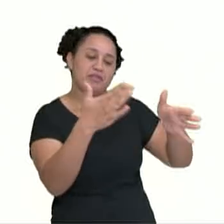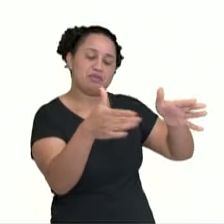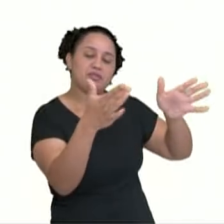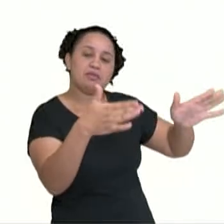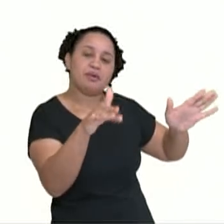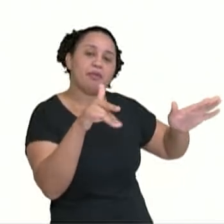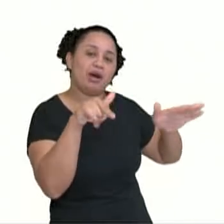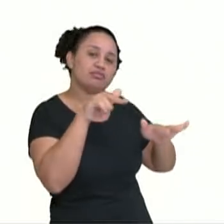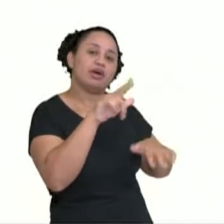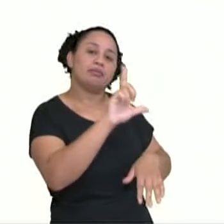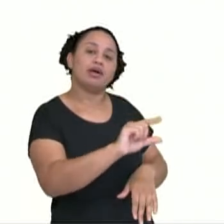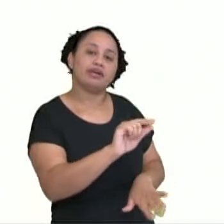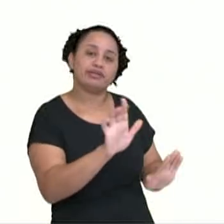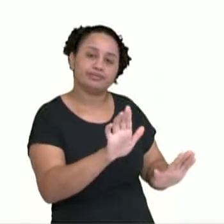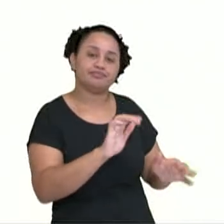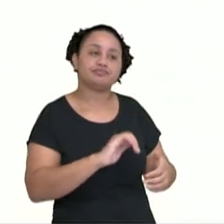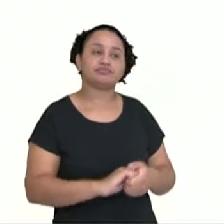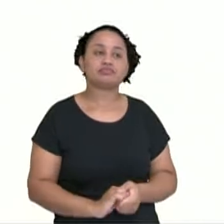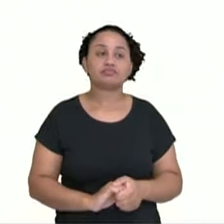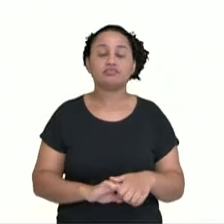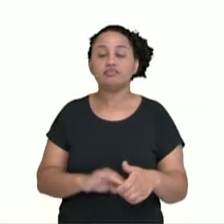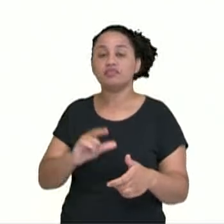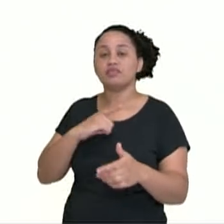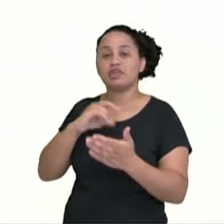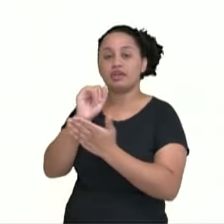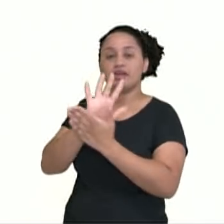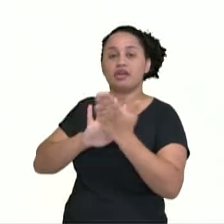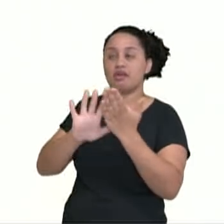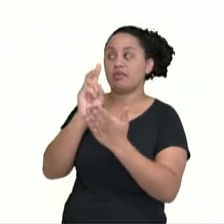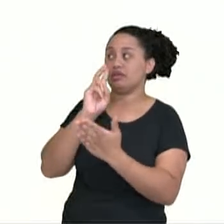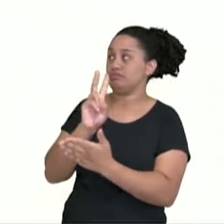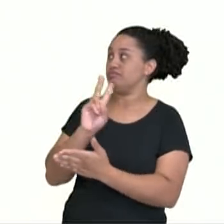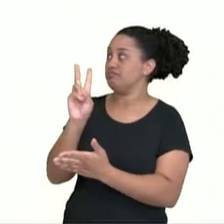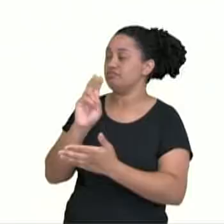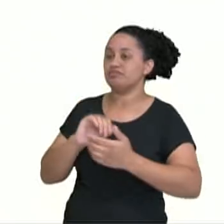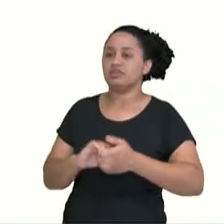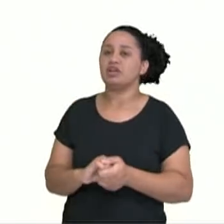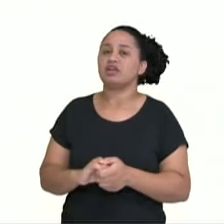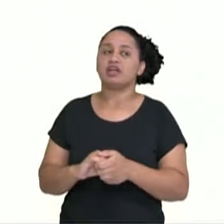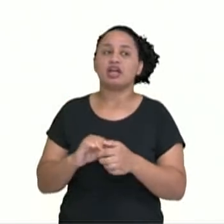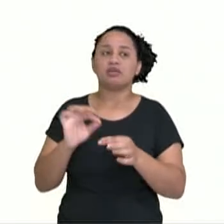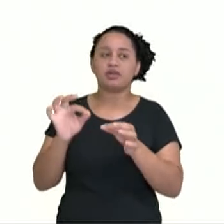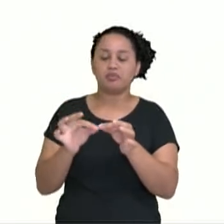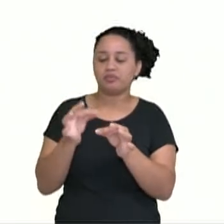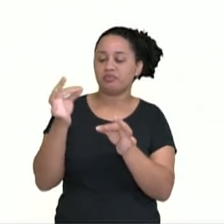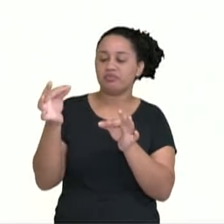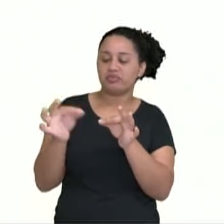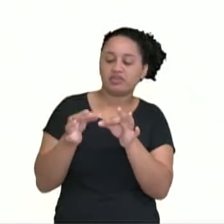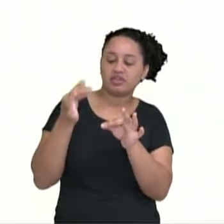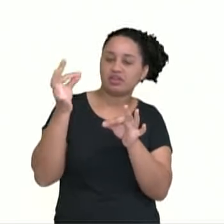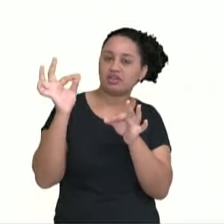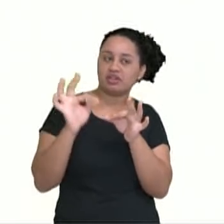produção industrial. Aqui nós temos uma imagem de uma bordadeira, ela fazendo aqui, bordando um tricô,